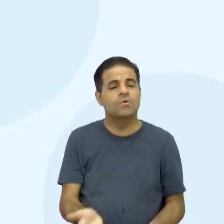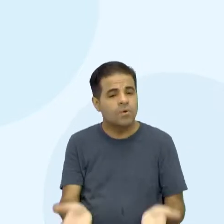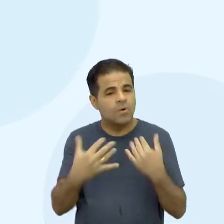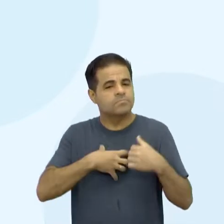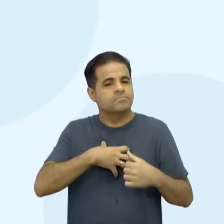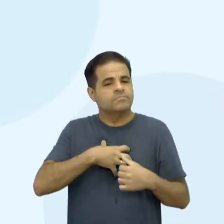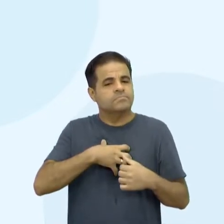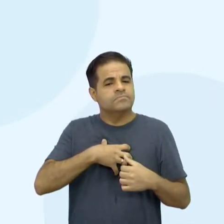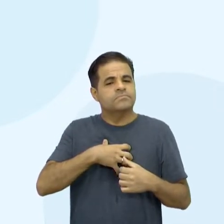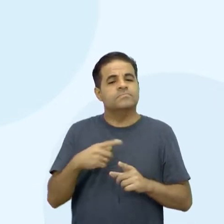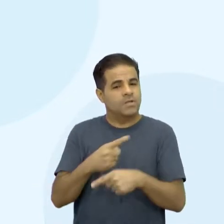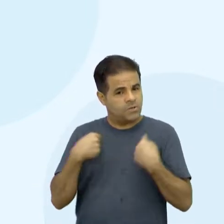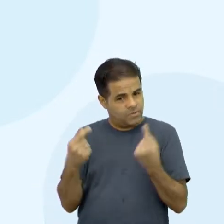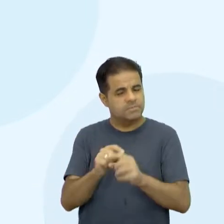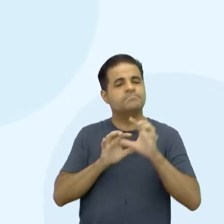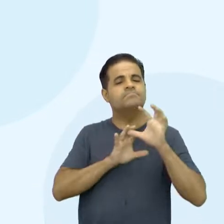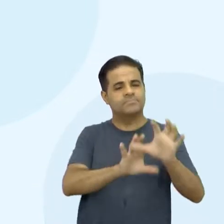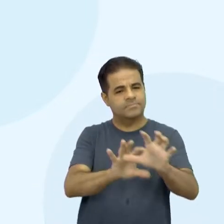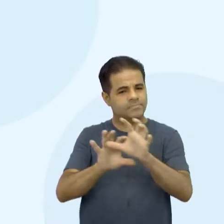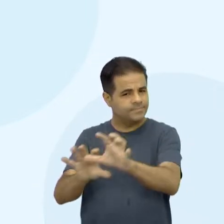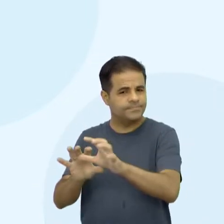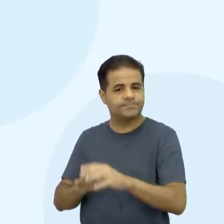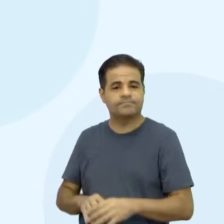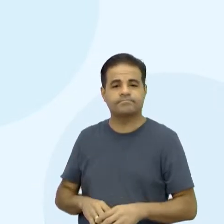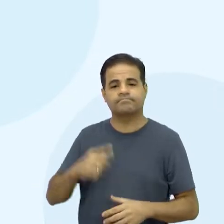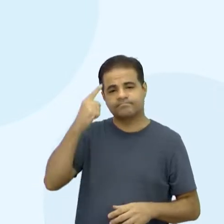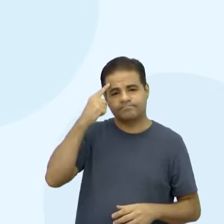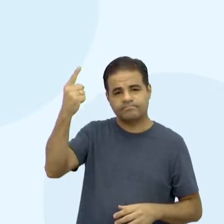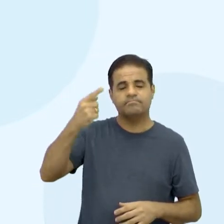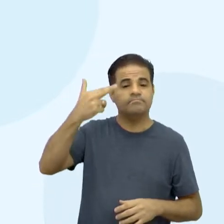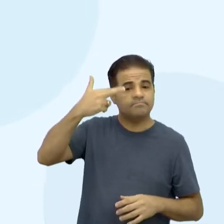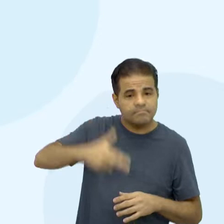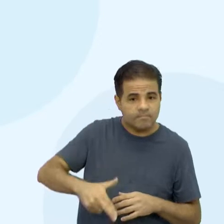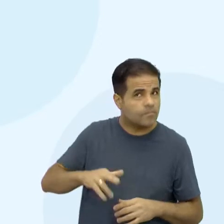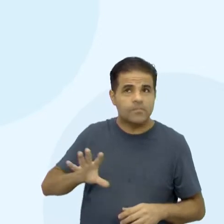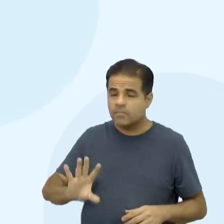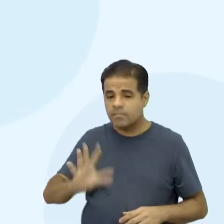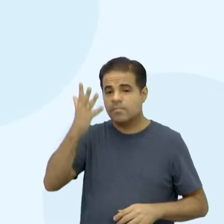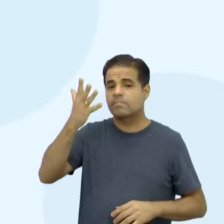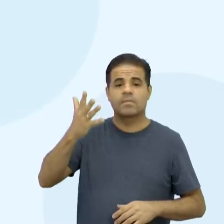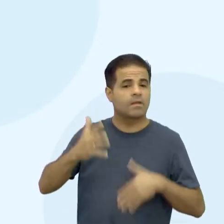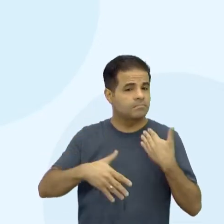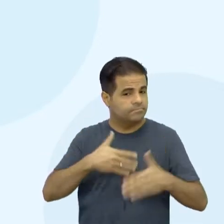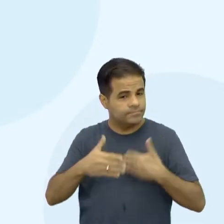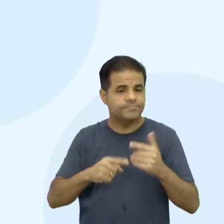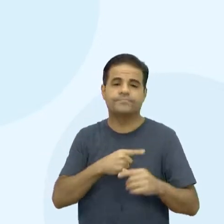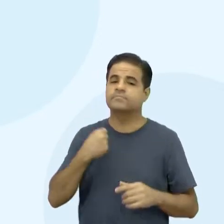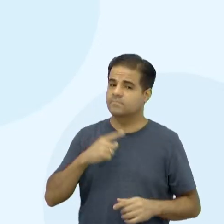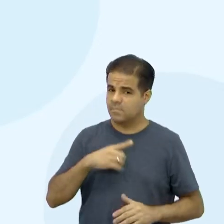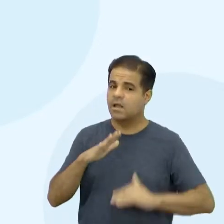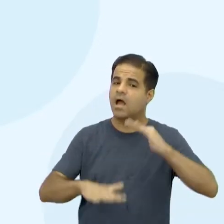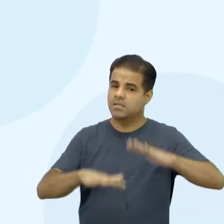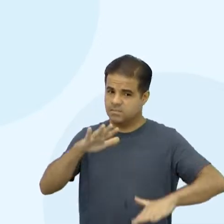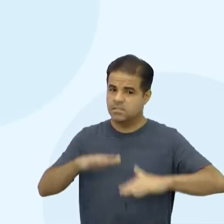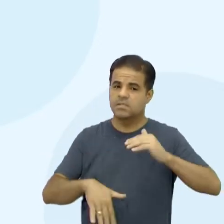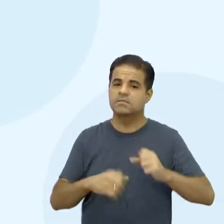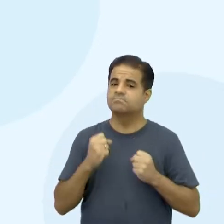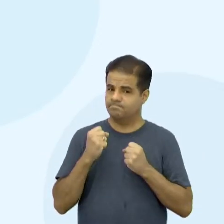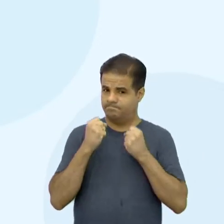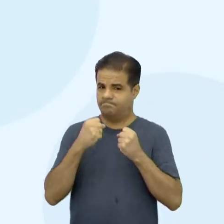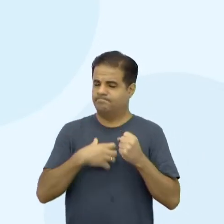influenciado, inspirado, a nossa influência, né? Uma ideia repentina, momentânea, que a gente tem às vezes, a